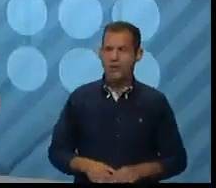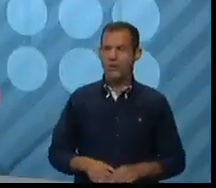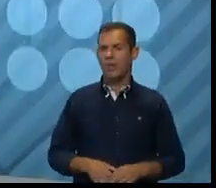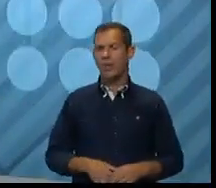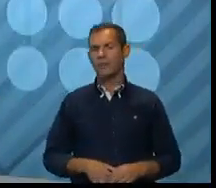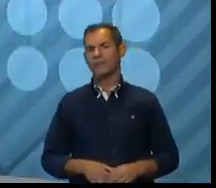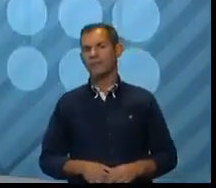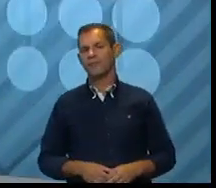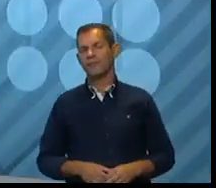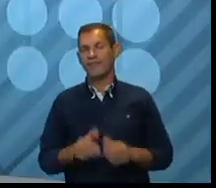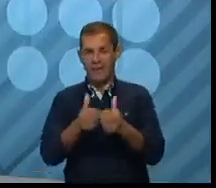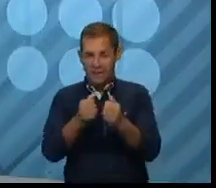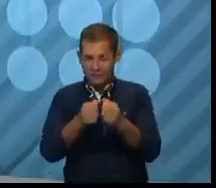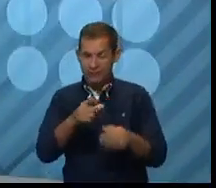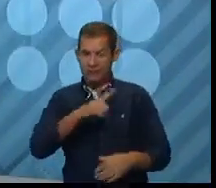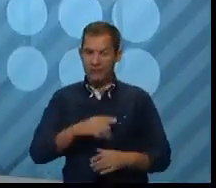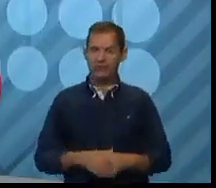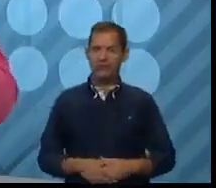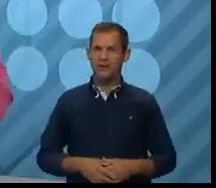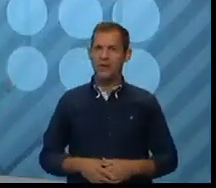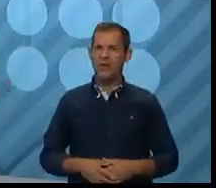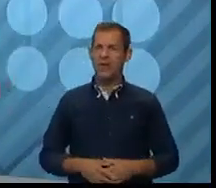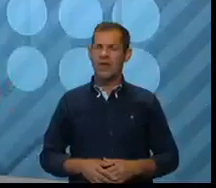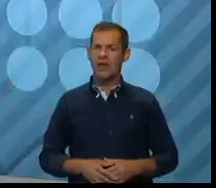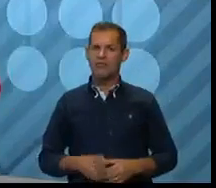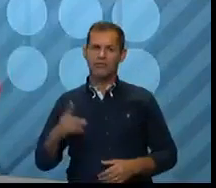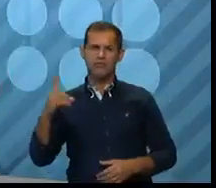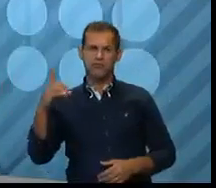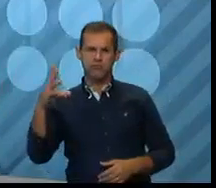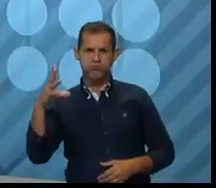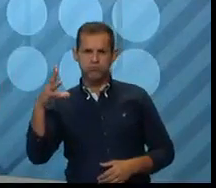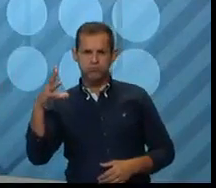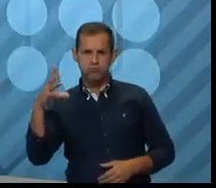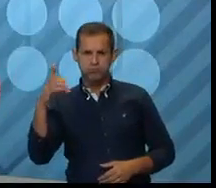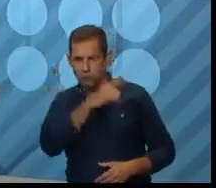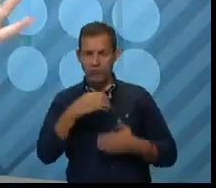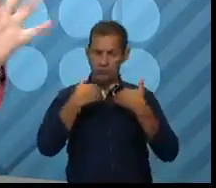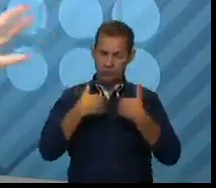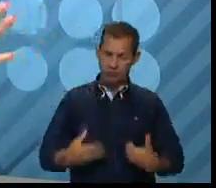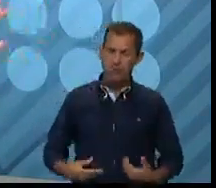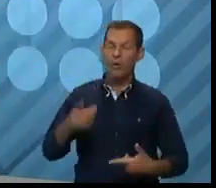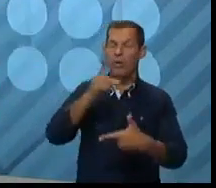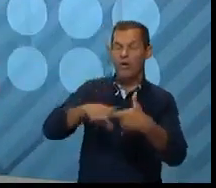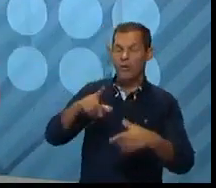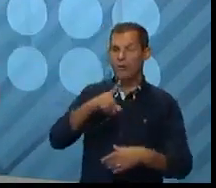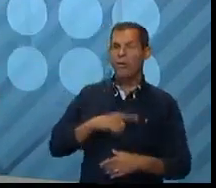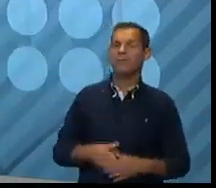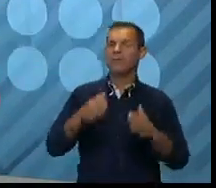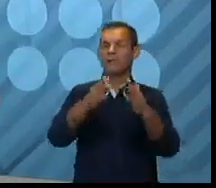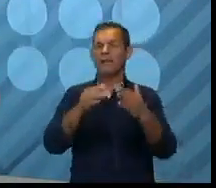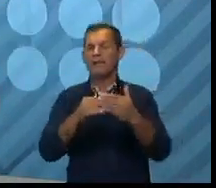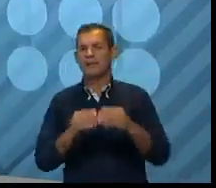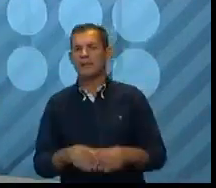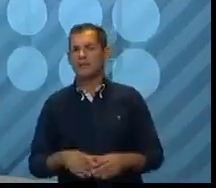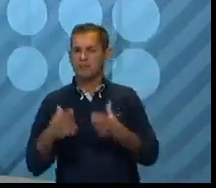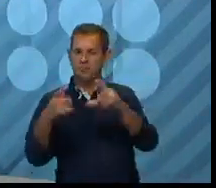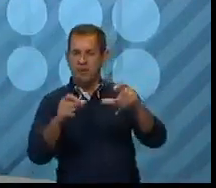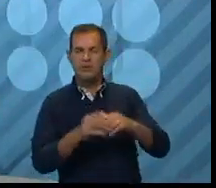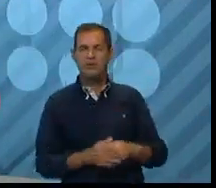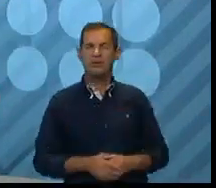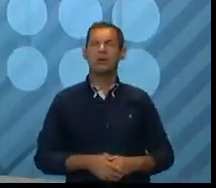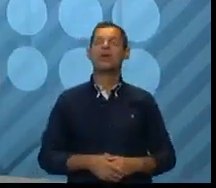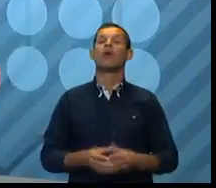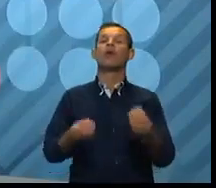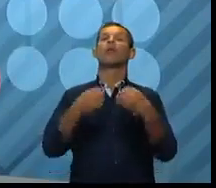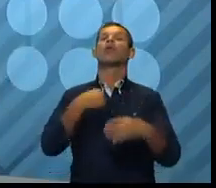física. Quando você tem a velocidade de um determinado corpo e o problema te pede a posição. E